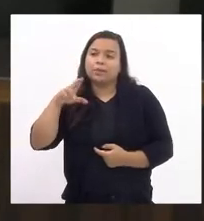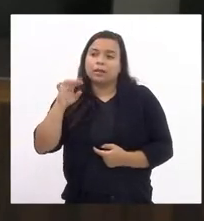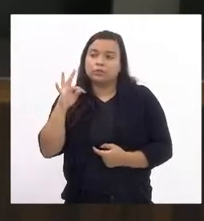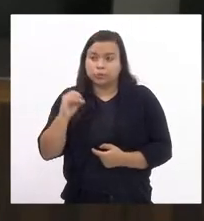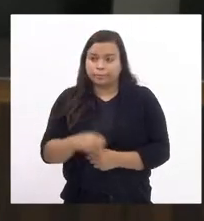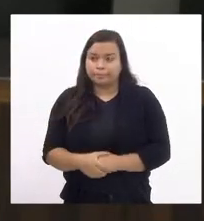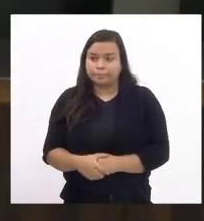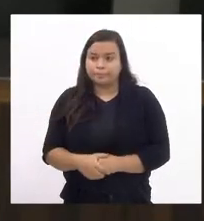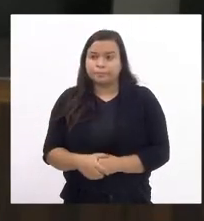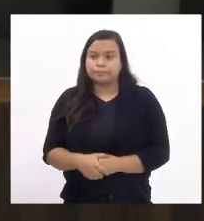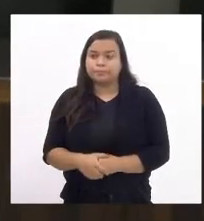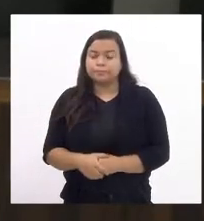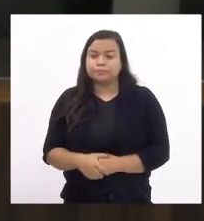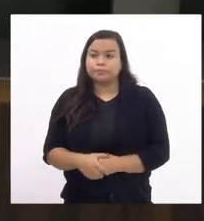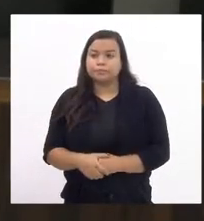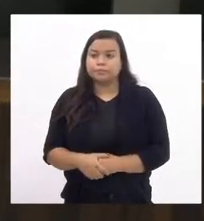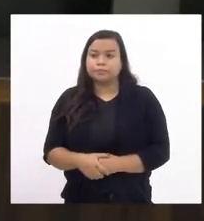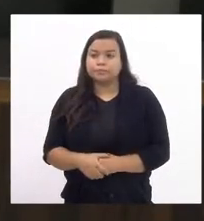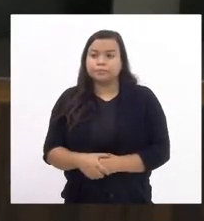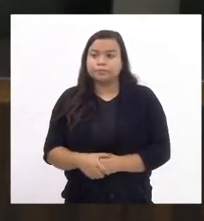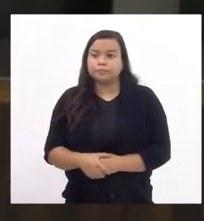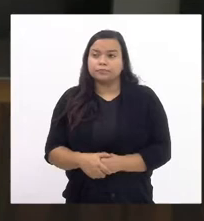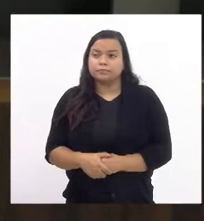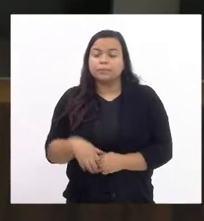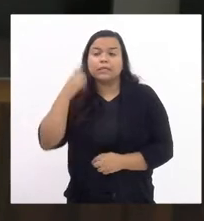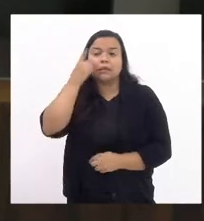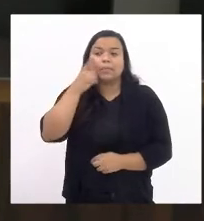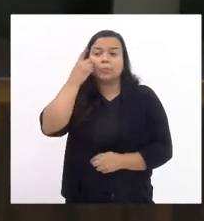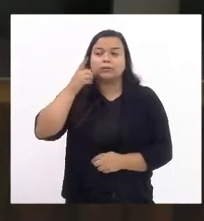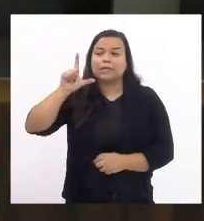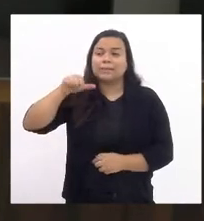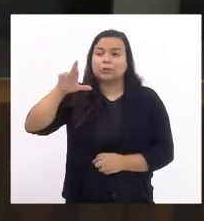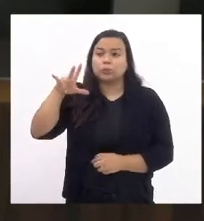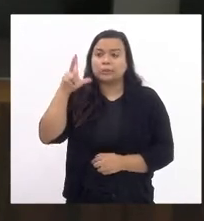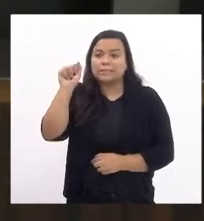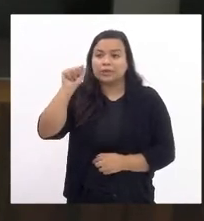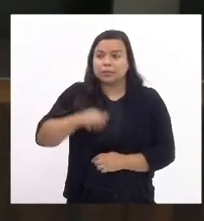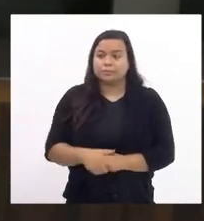Deputado Jorge Felipe Neto. Deputada Lucinha.